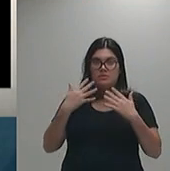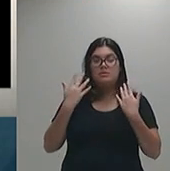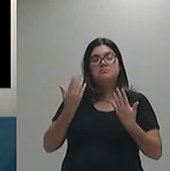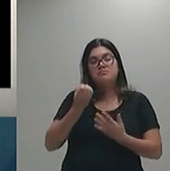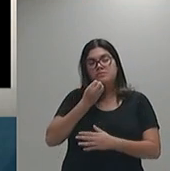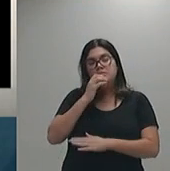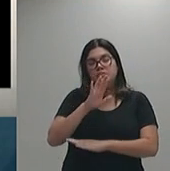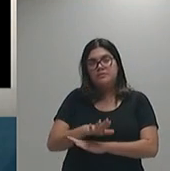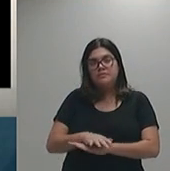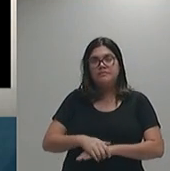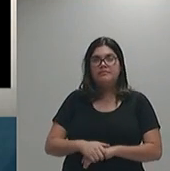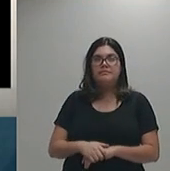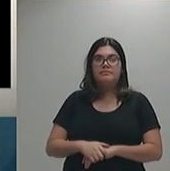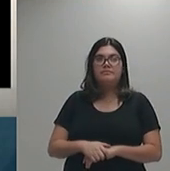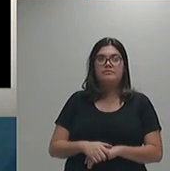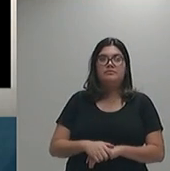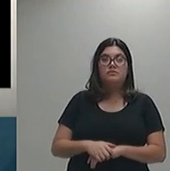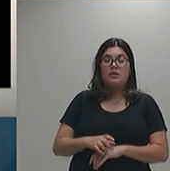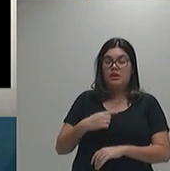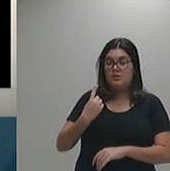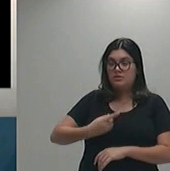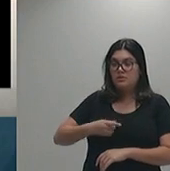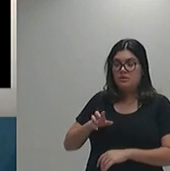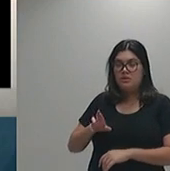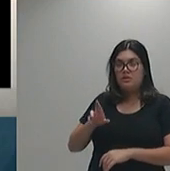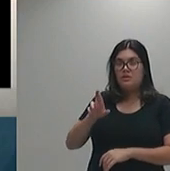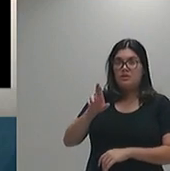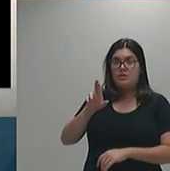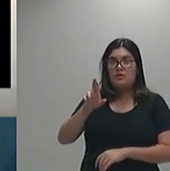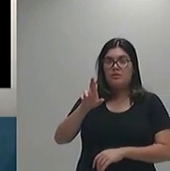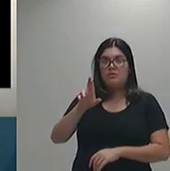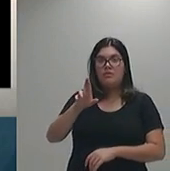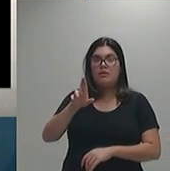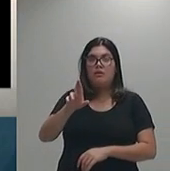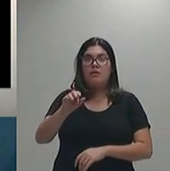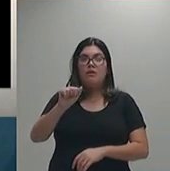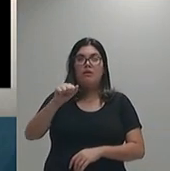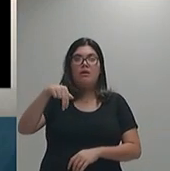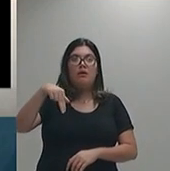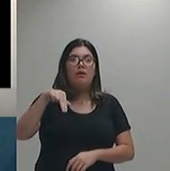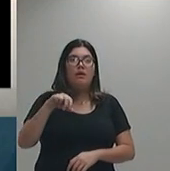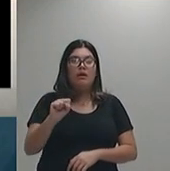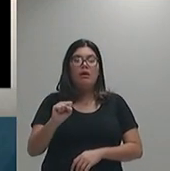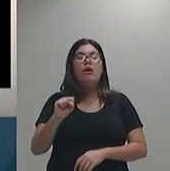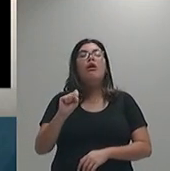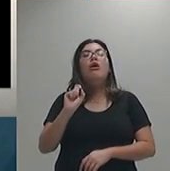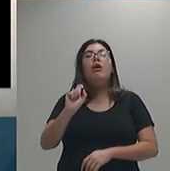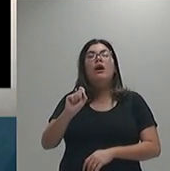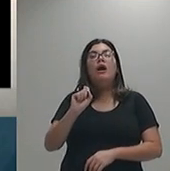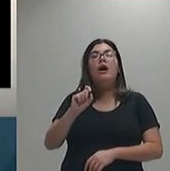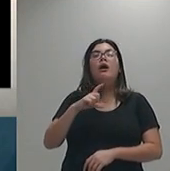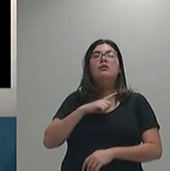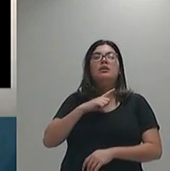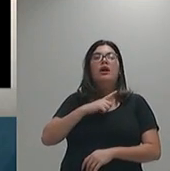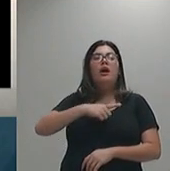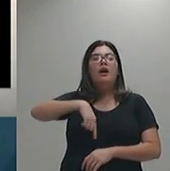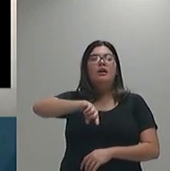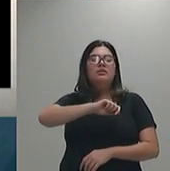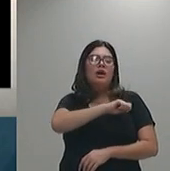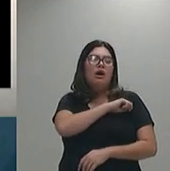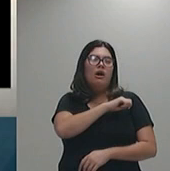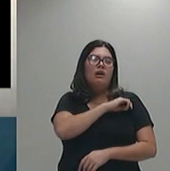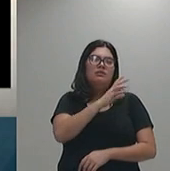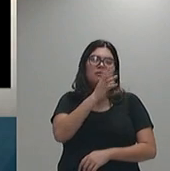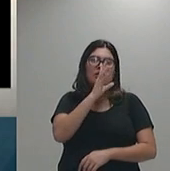pgf neste ato representa as AMS e que para os estudantes que sejam assistindo é a